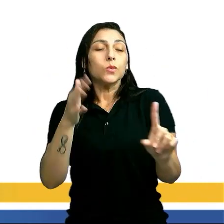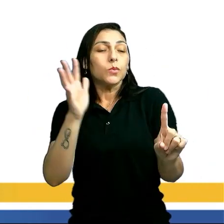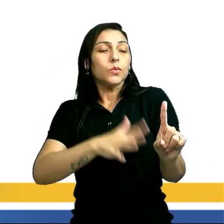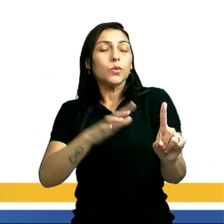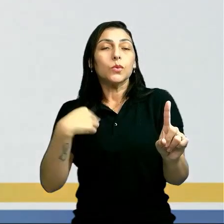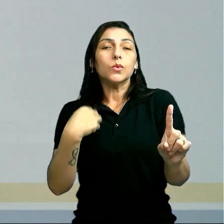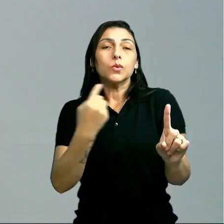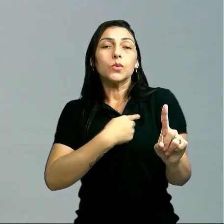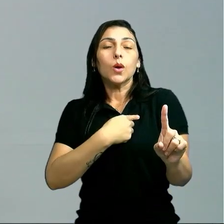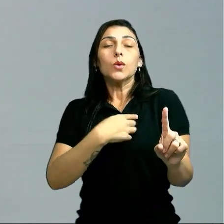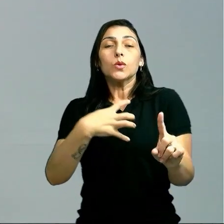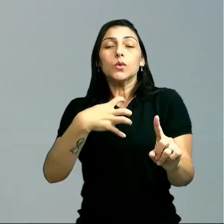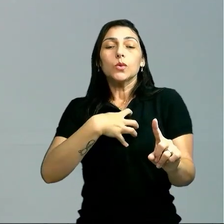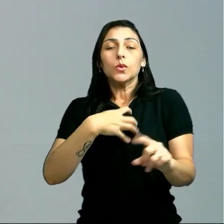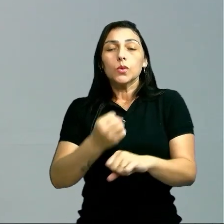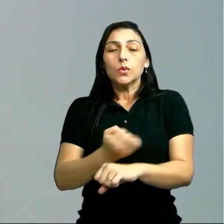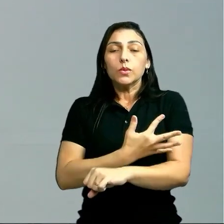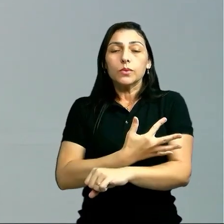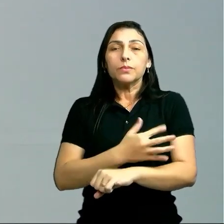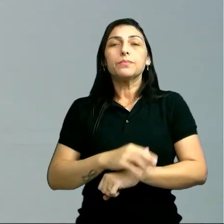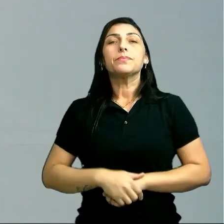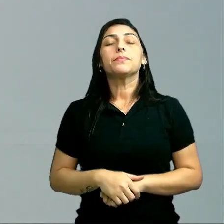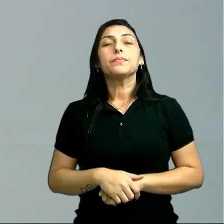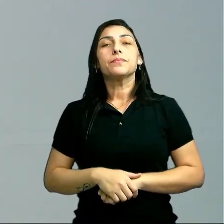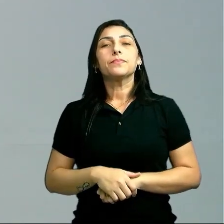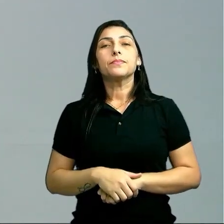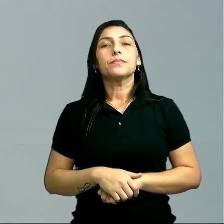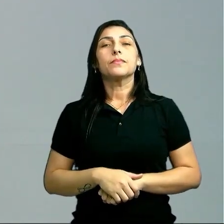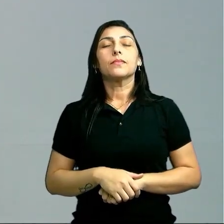os nossos sentidos. Então, aqui